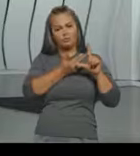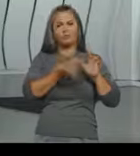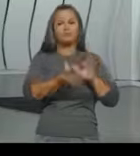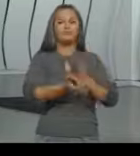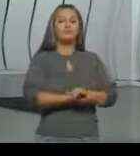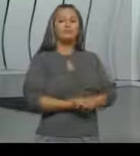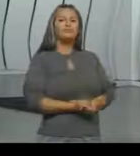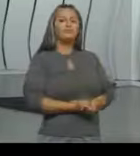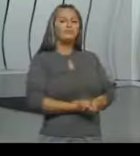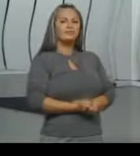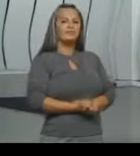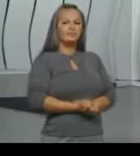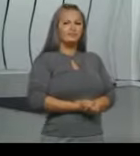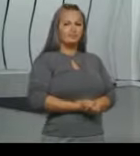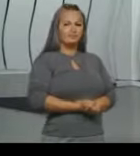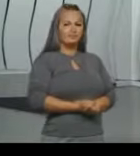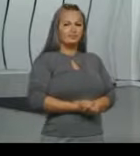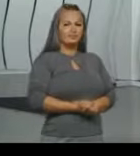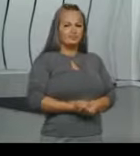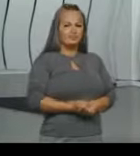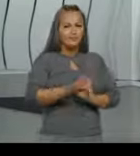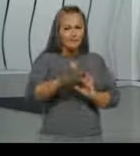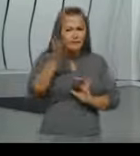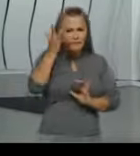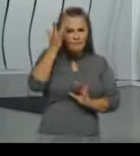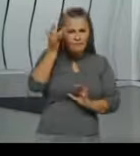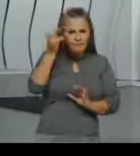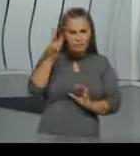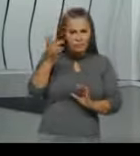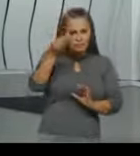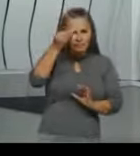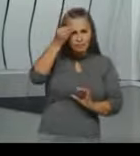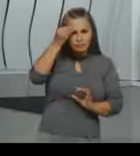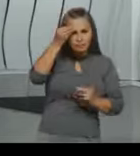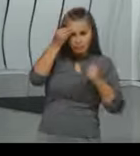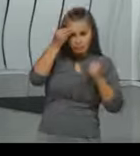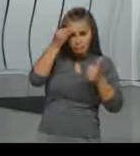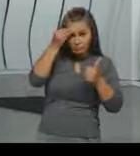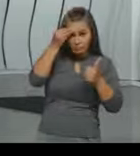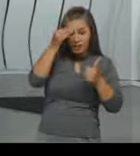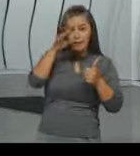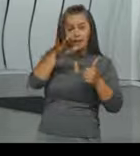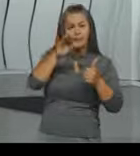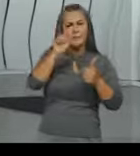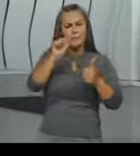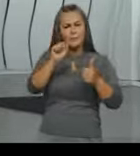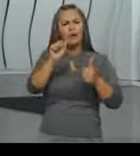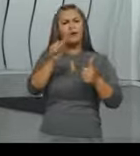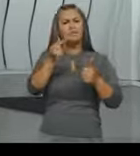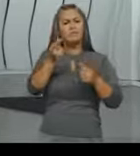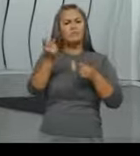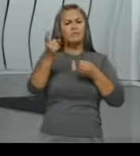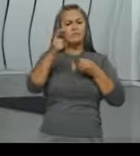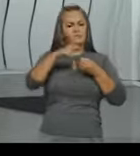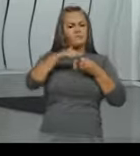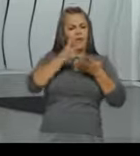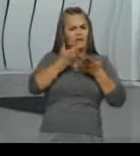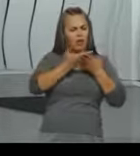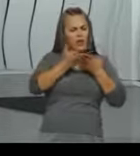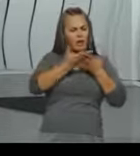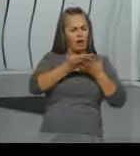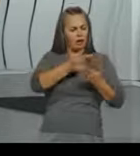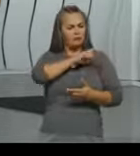alfa. Perfeito? Facinho, tranquilo. Assiste um pouquinho a aula do primeiro ano, que a gente falou um pouquinho lá